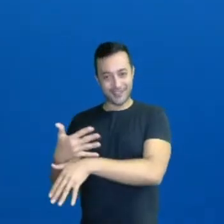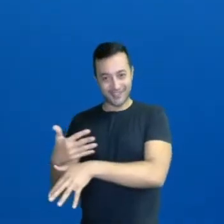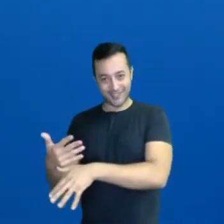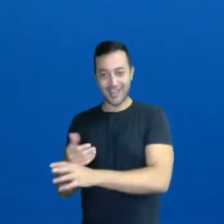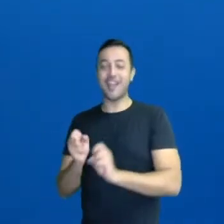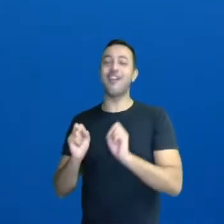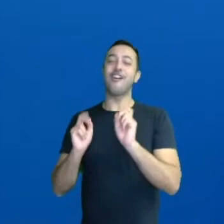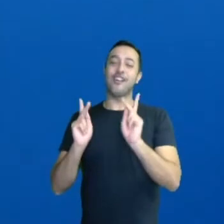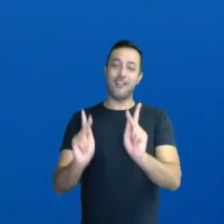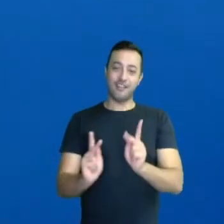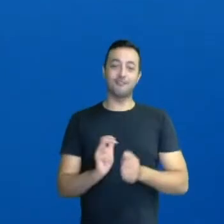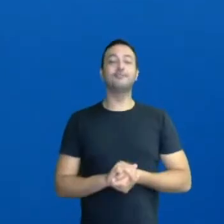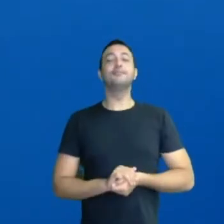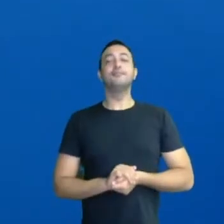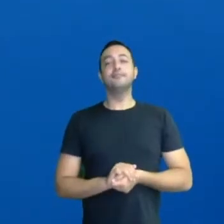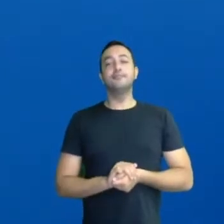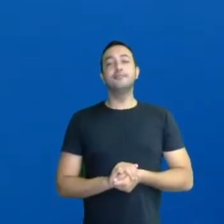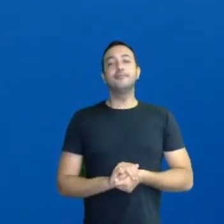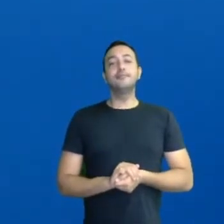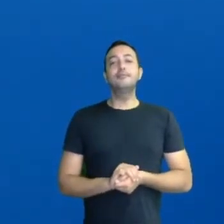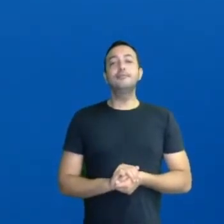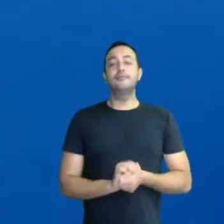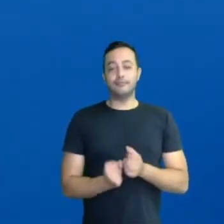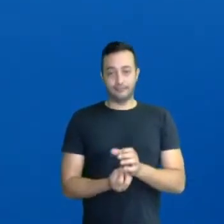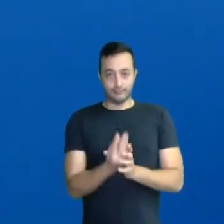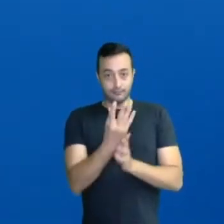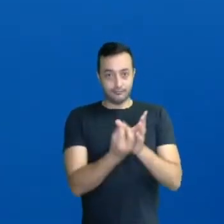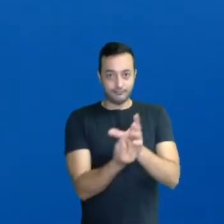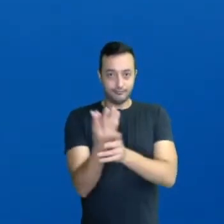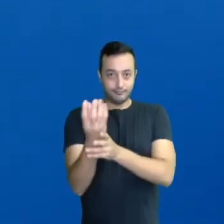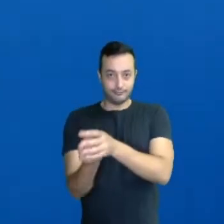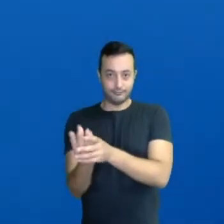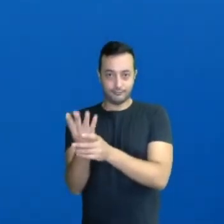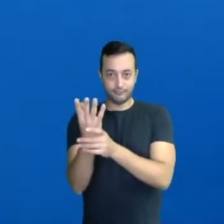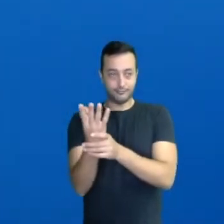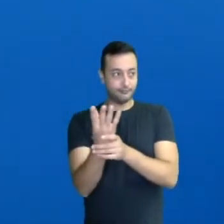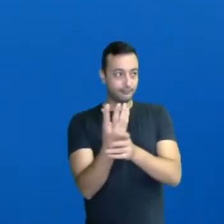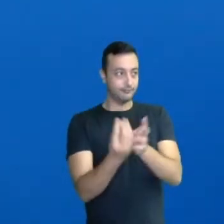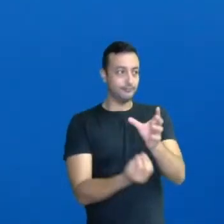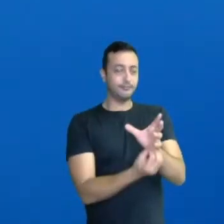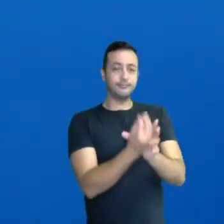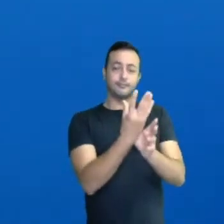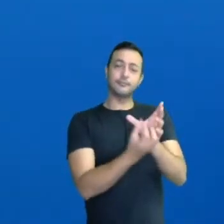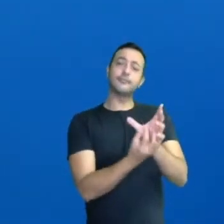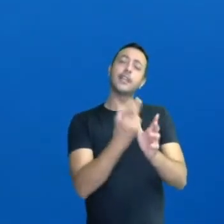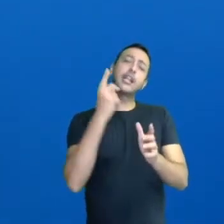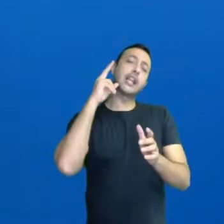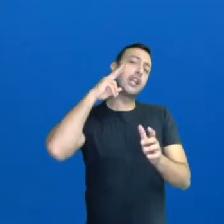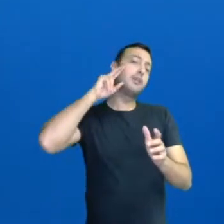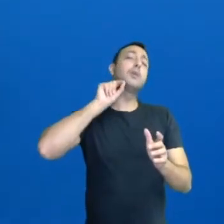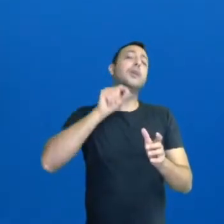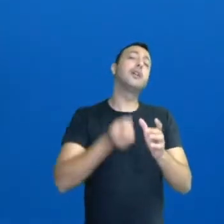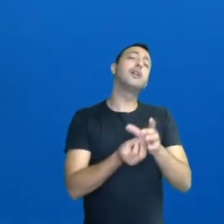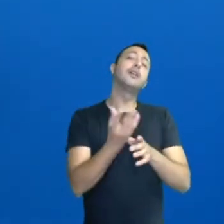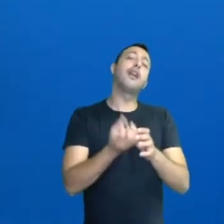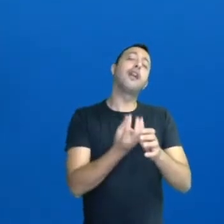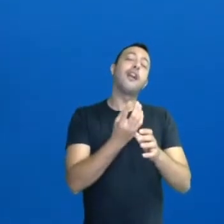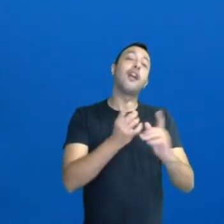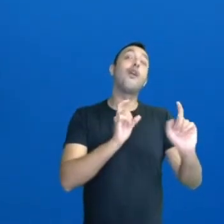Urbana, ok. Aqui, plantação. Plantação lembra o quê?